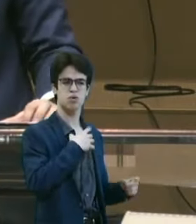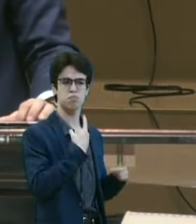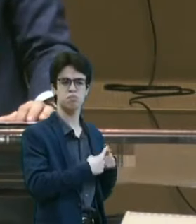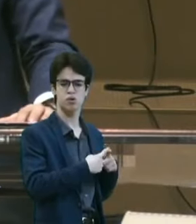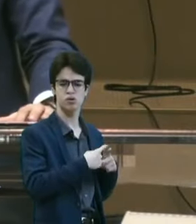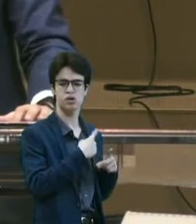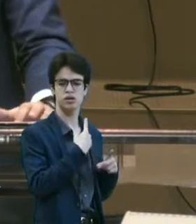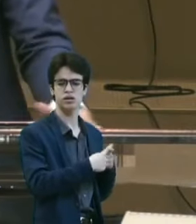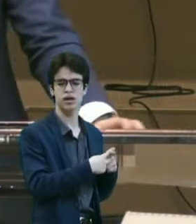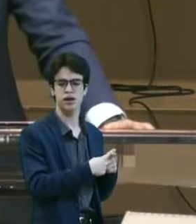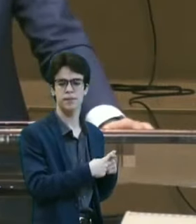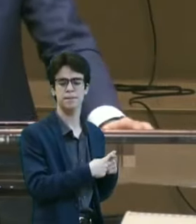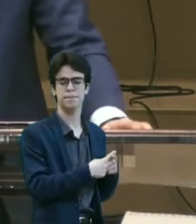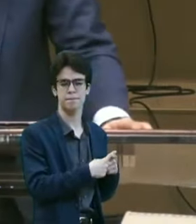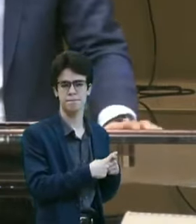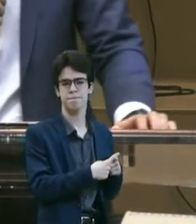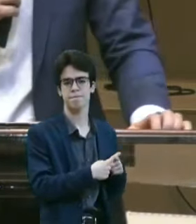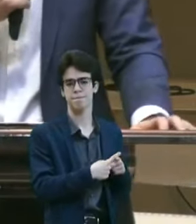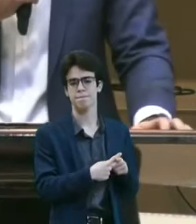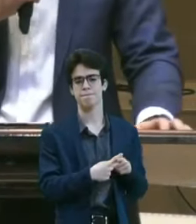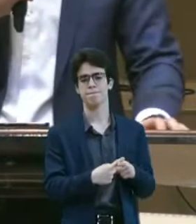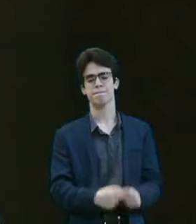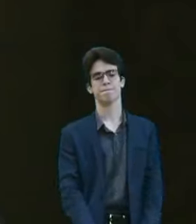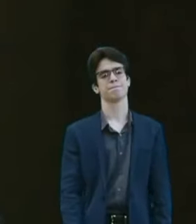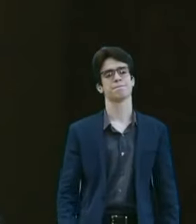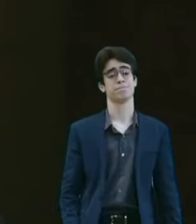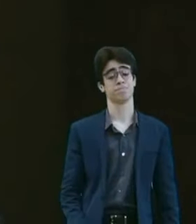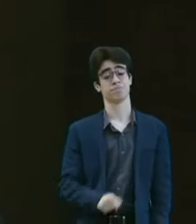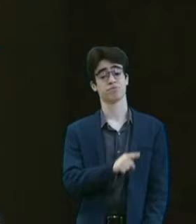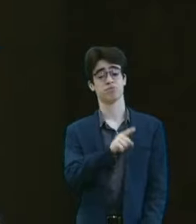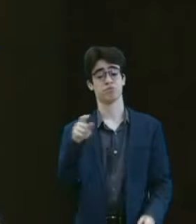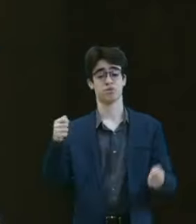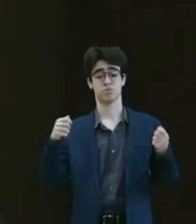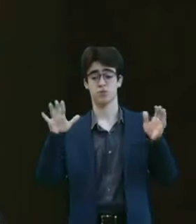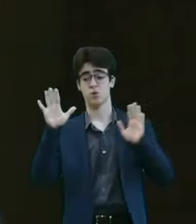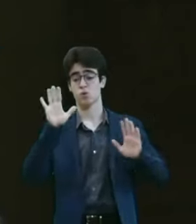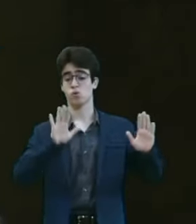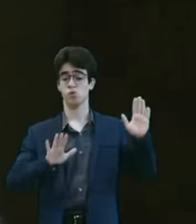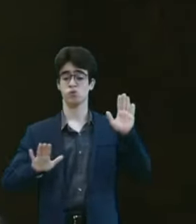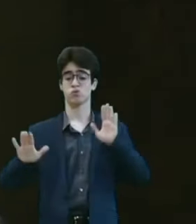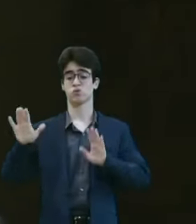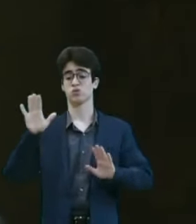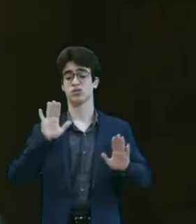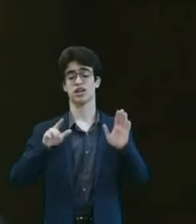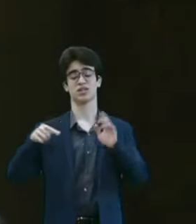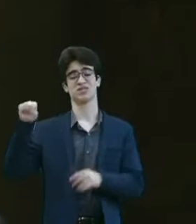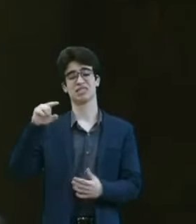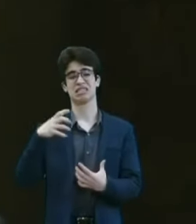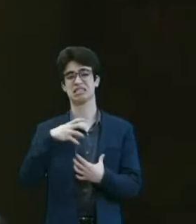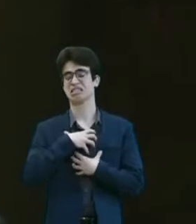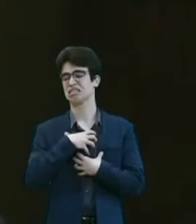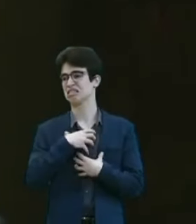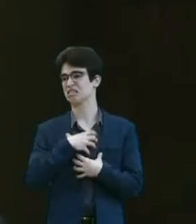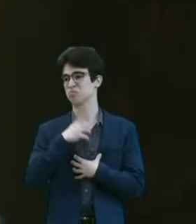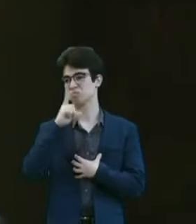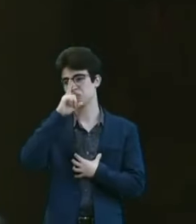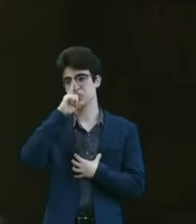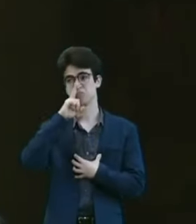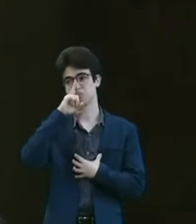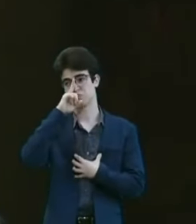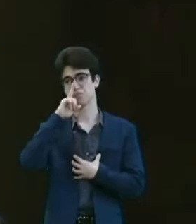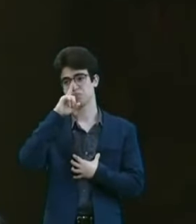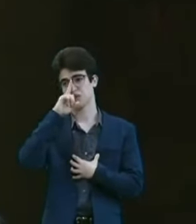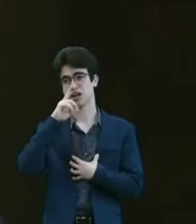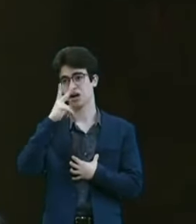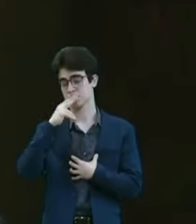rosto? Cuidado com os sentimentos nocivos, perigosos, que você